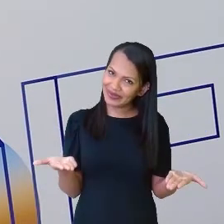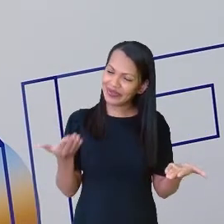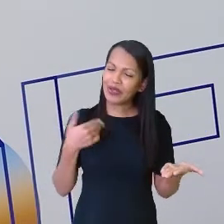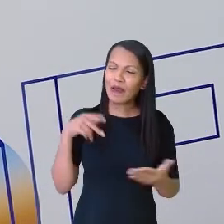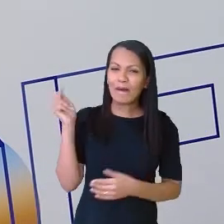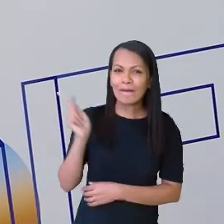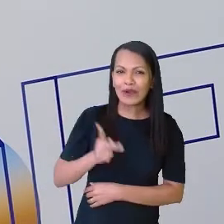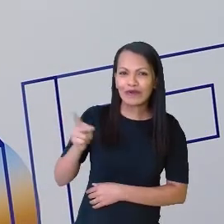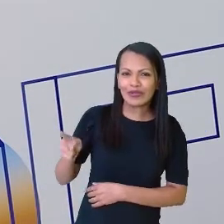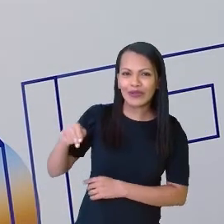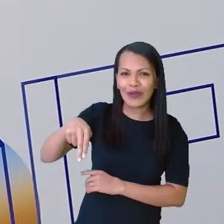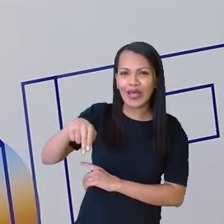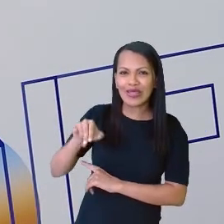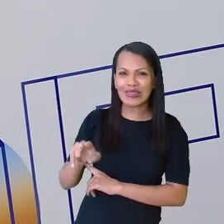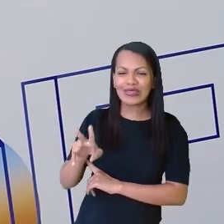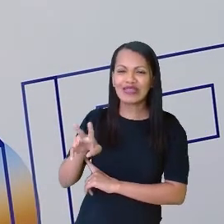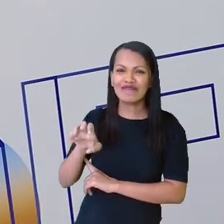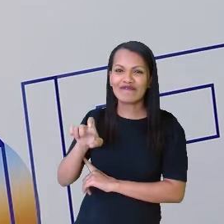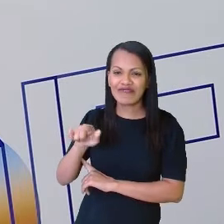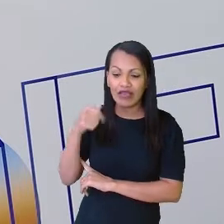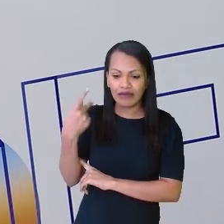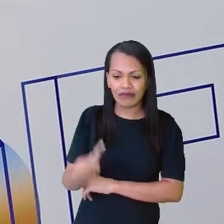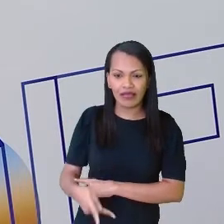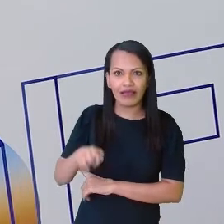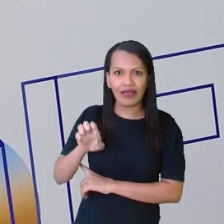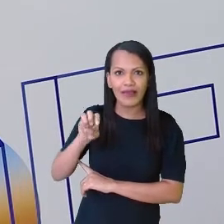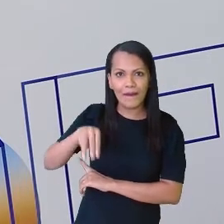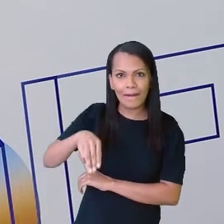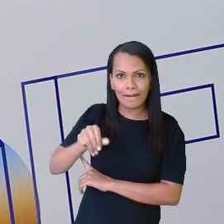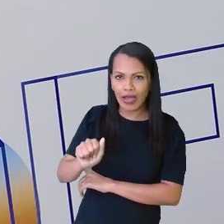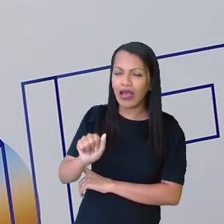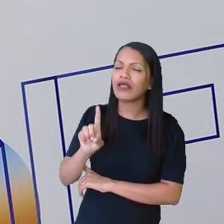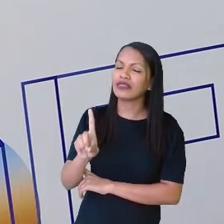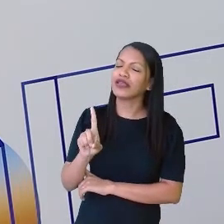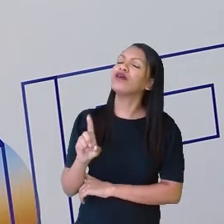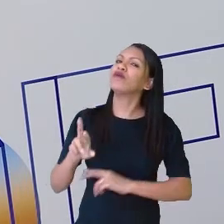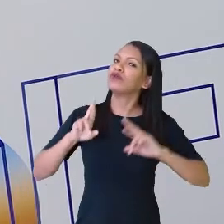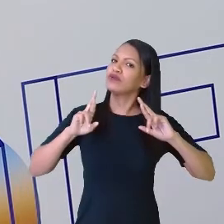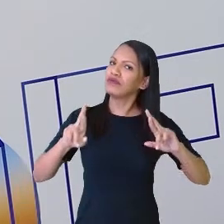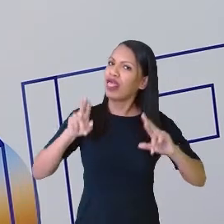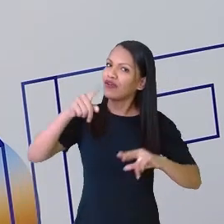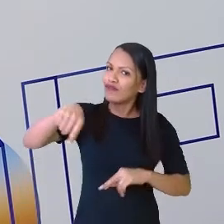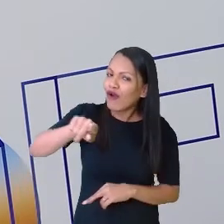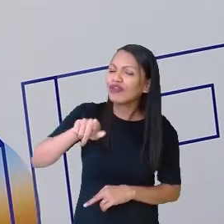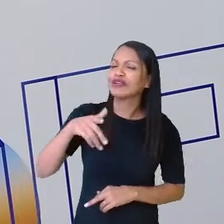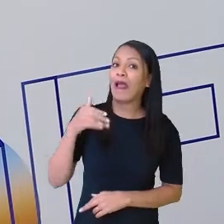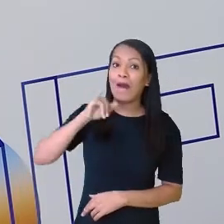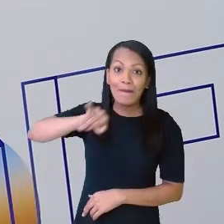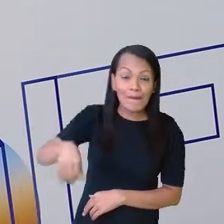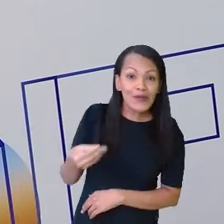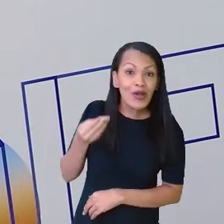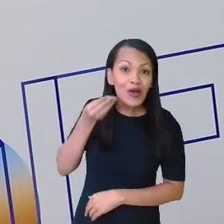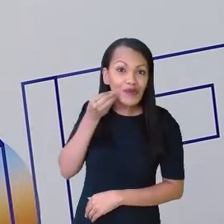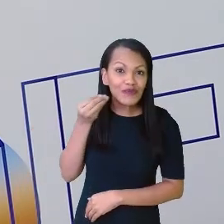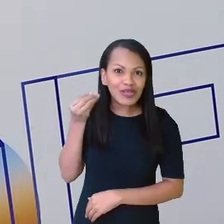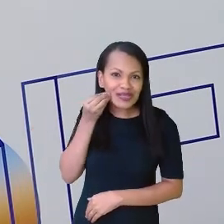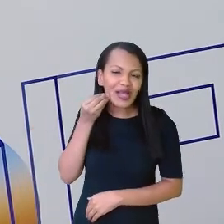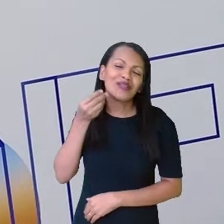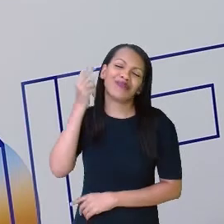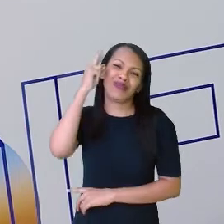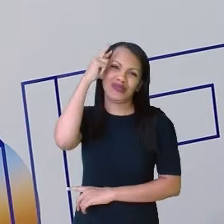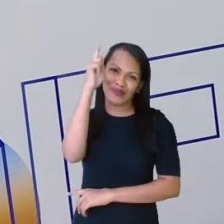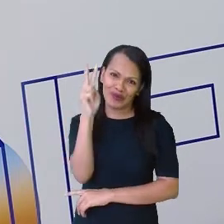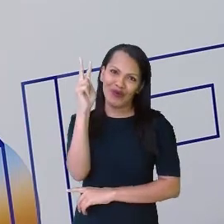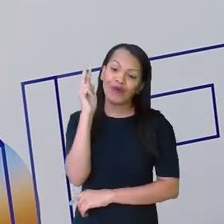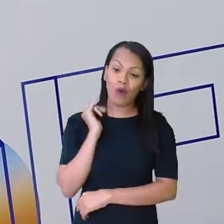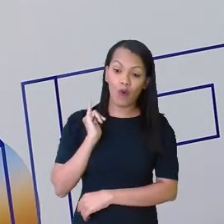a professora Nívia Barreto, da EMAD. E eu espero que você tenha curtido aí essa história. Um conto sobre a mentira.